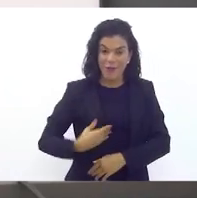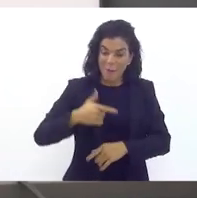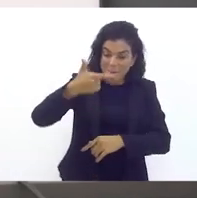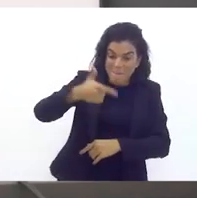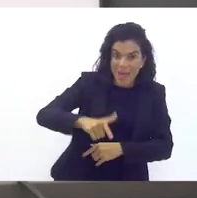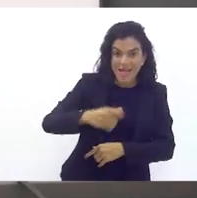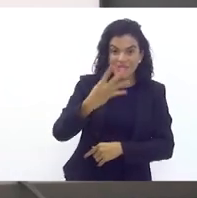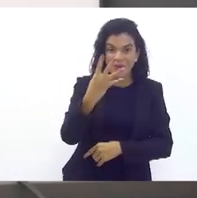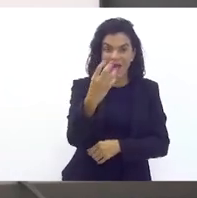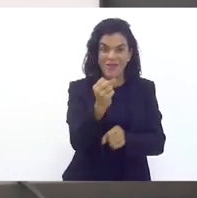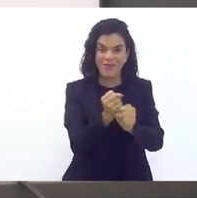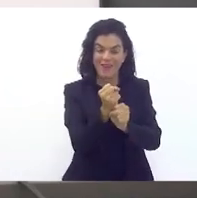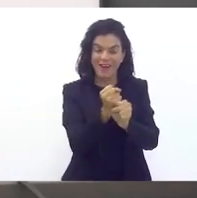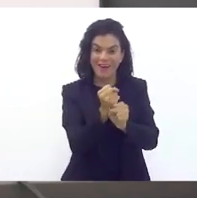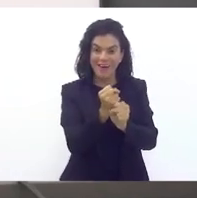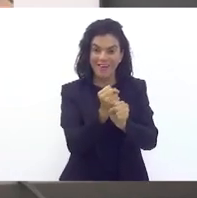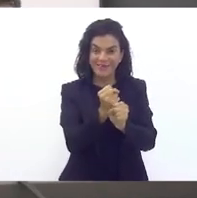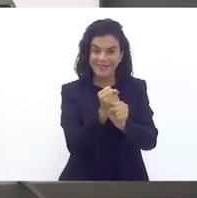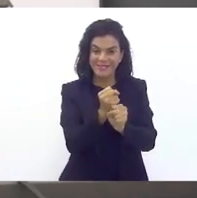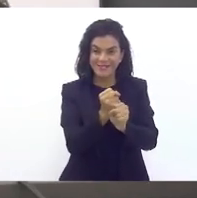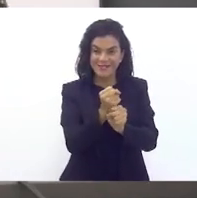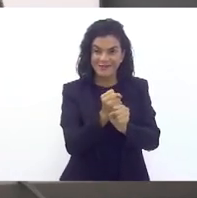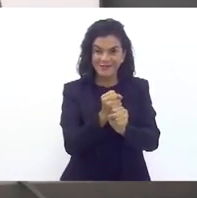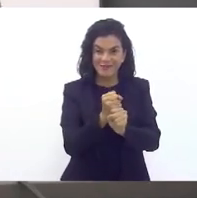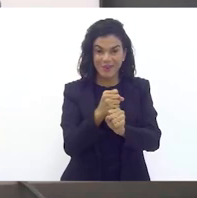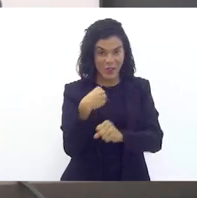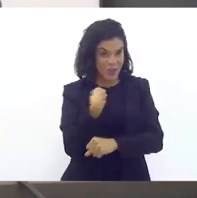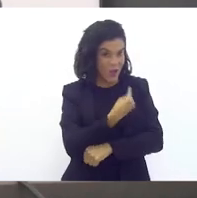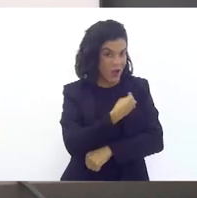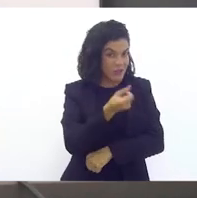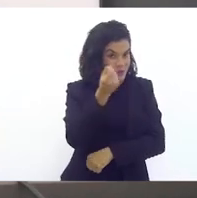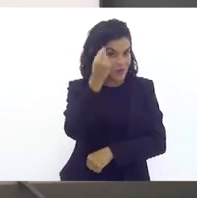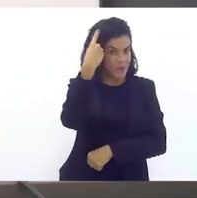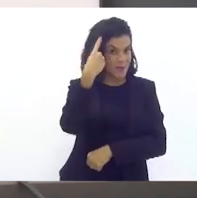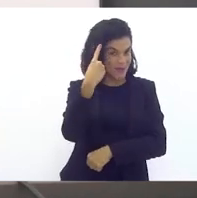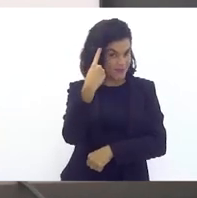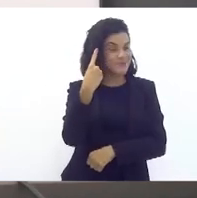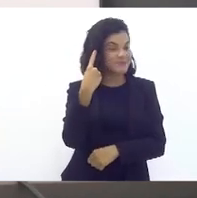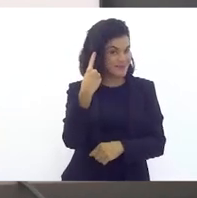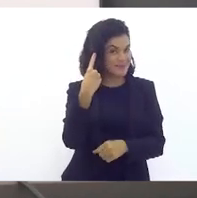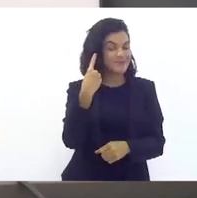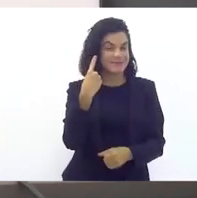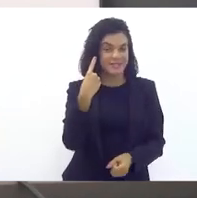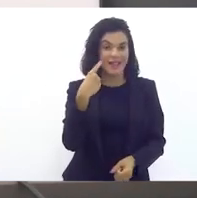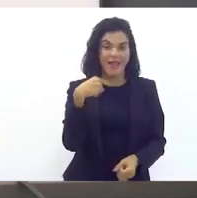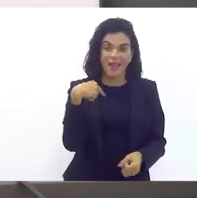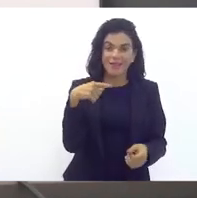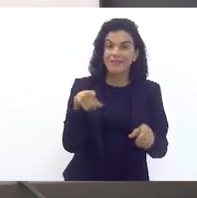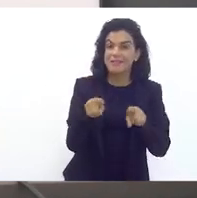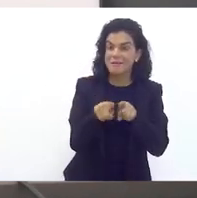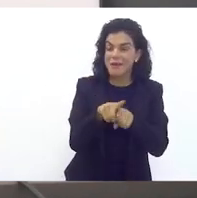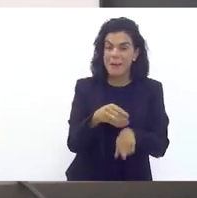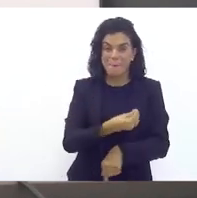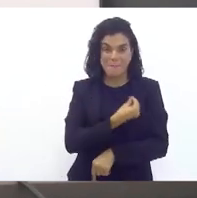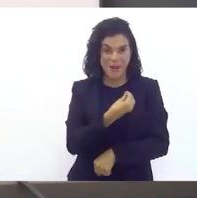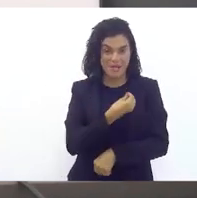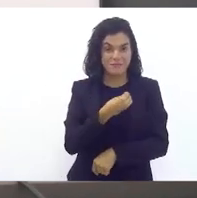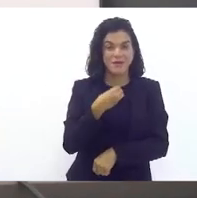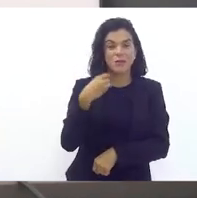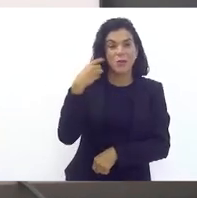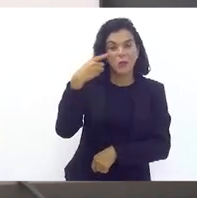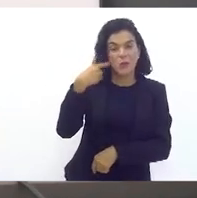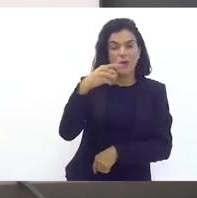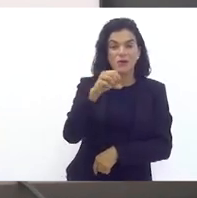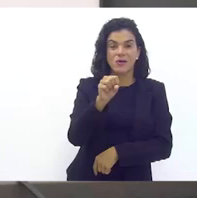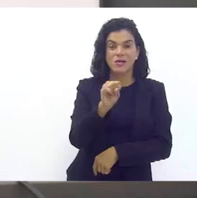4 anos, esses processos, aqueles que nós tivemos conhecimento, tá? Ainda até a participação do doutor Simões na mesa de